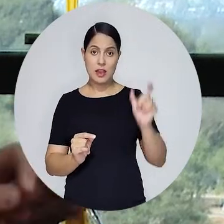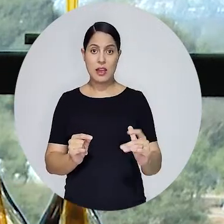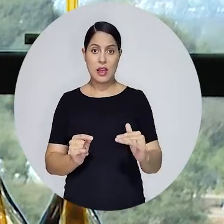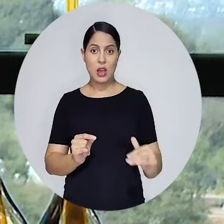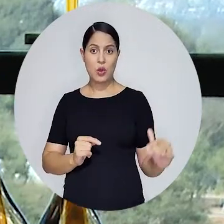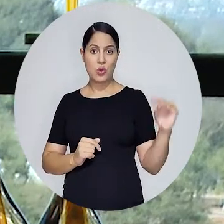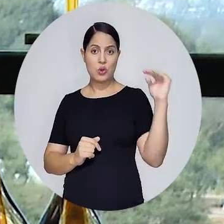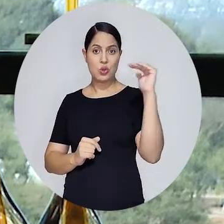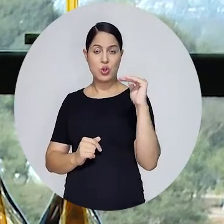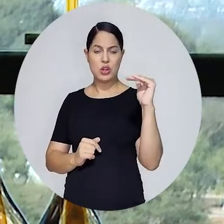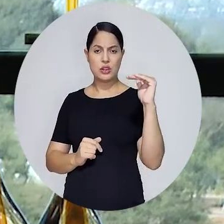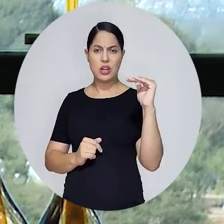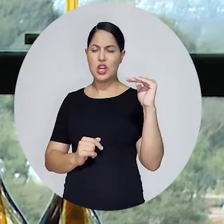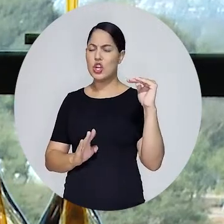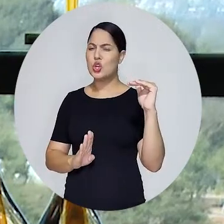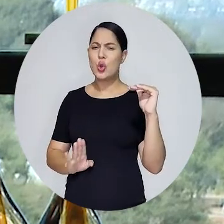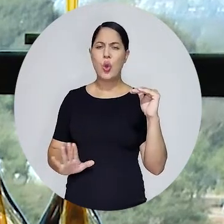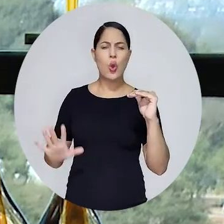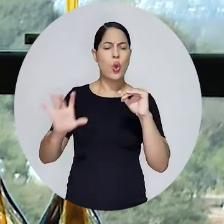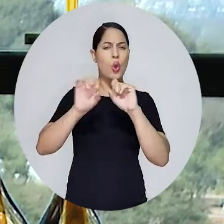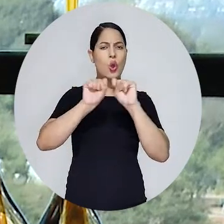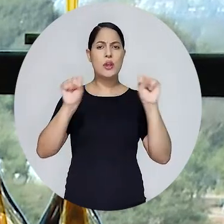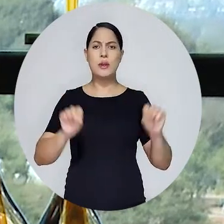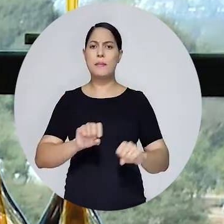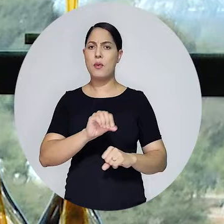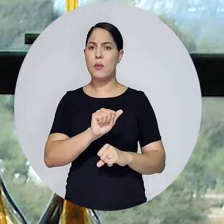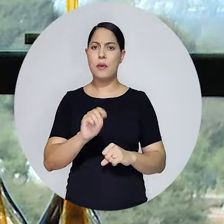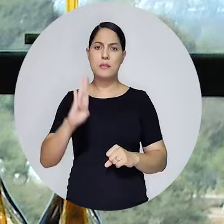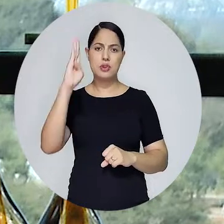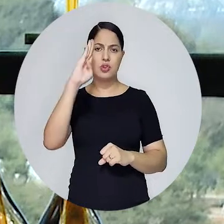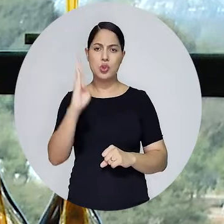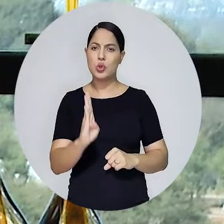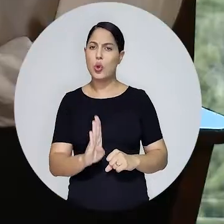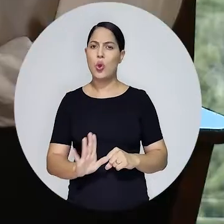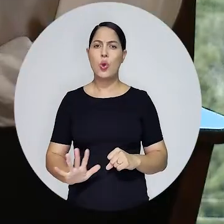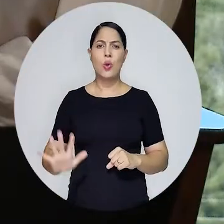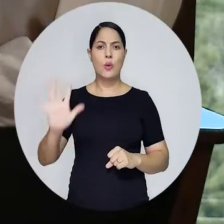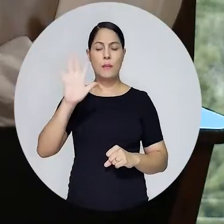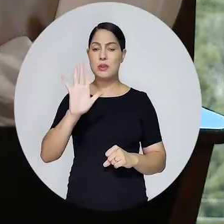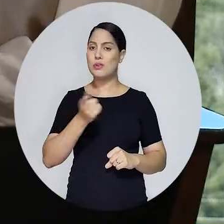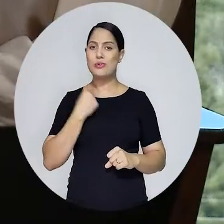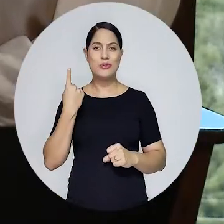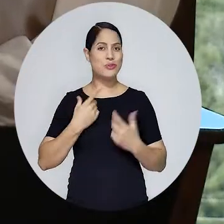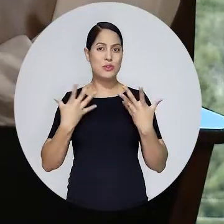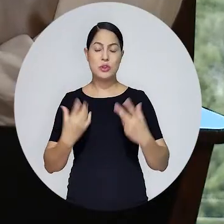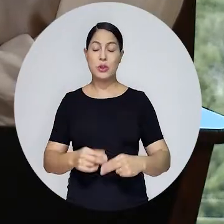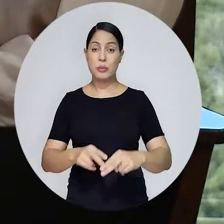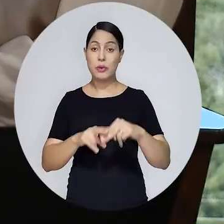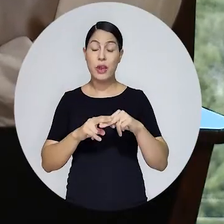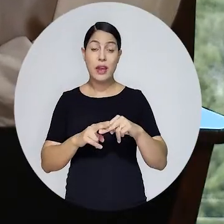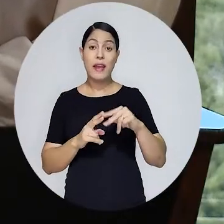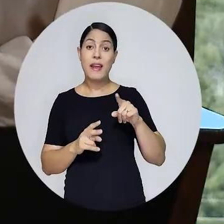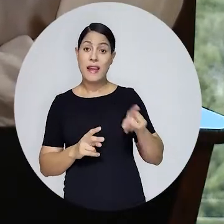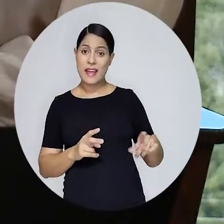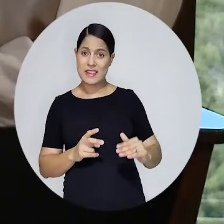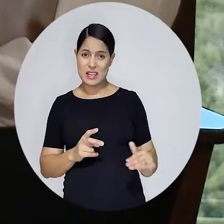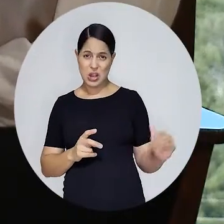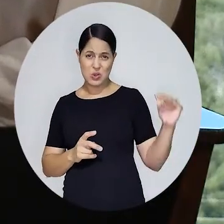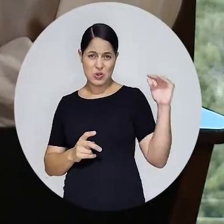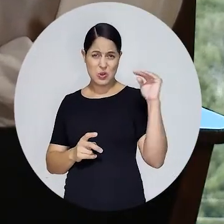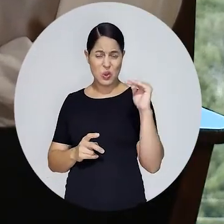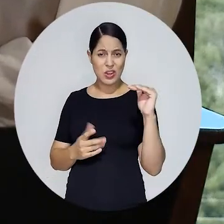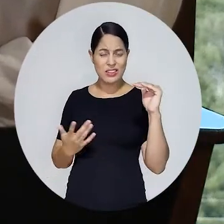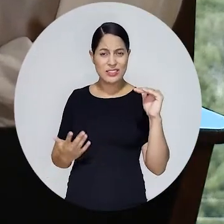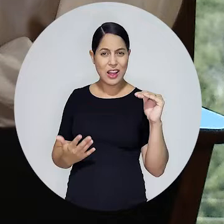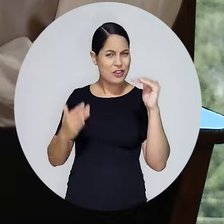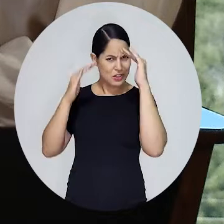quando essa autoridade desejar, e para todo o sistema B é inconcebível isso, uma autoridade que viola, que desrespeita,